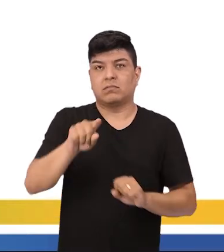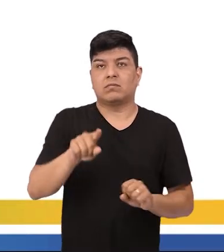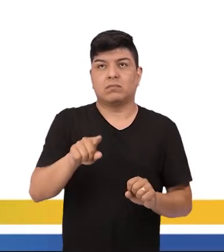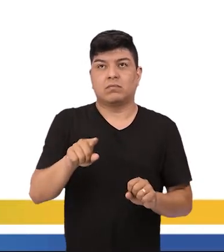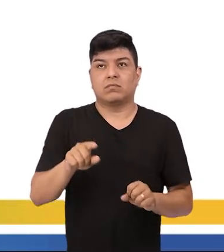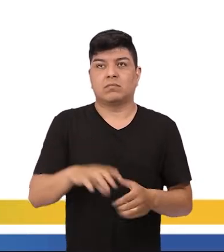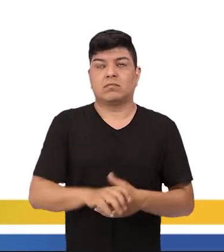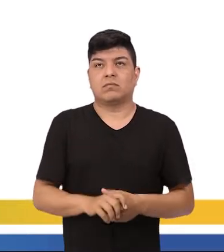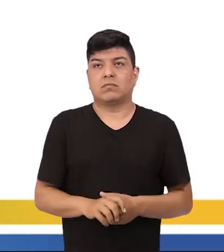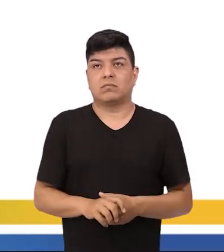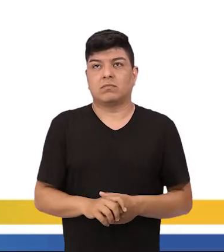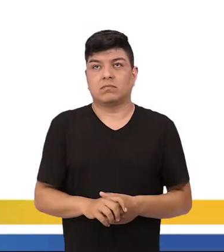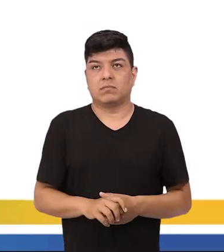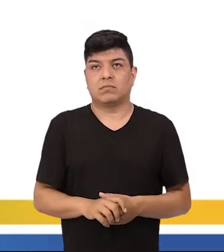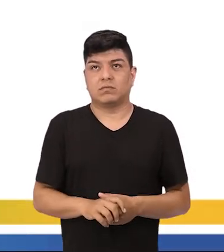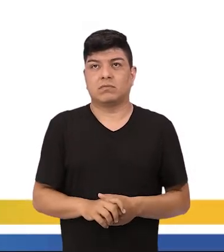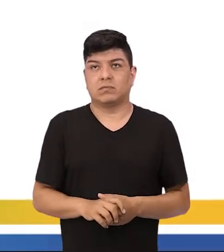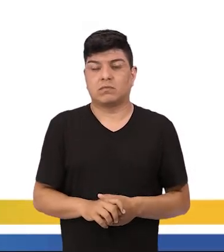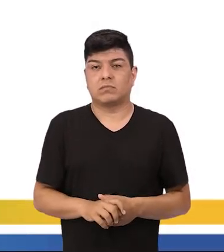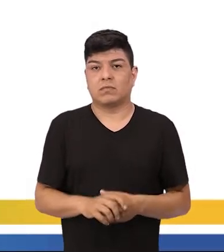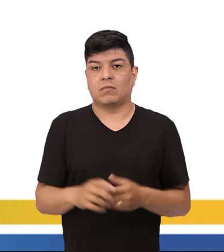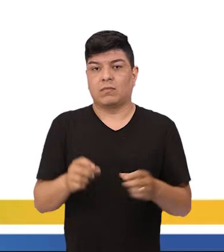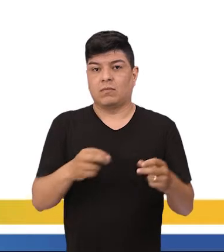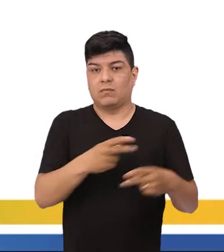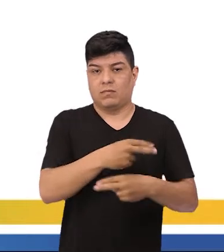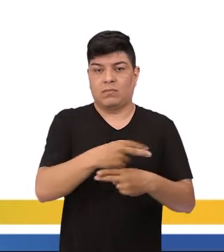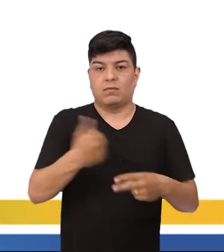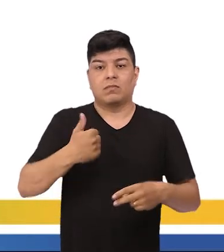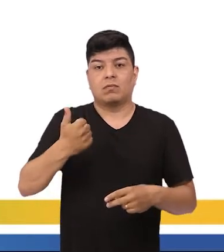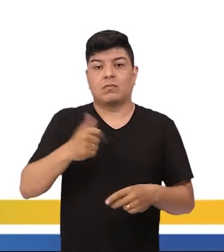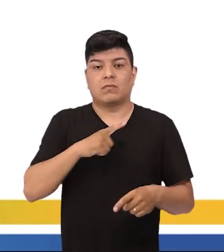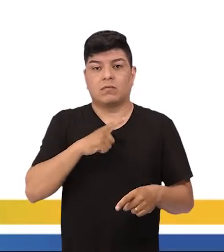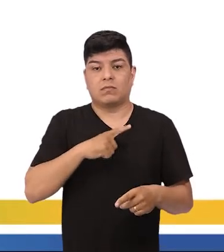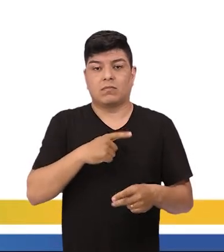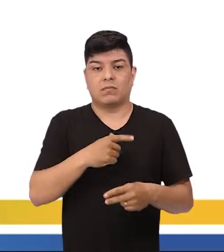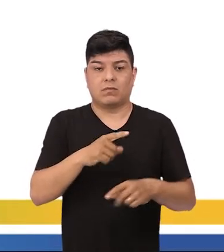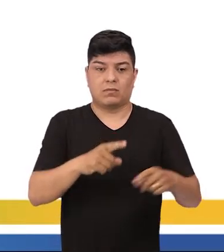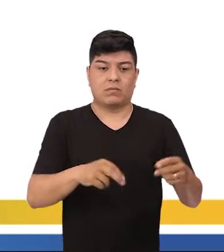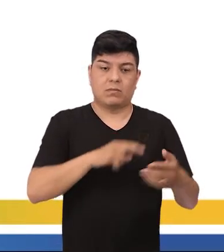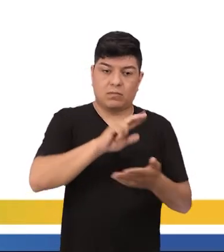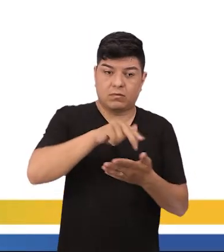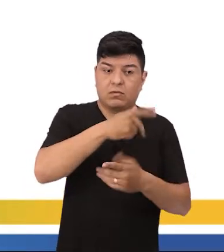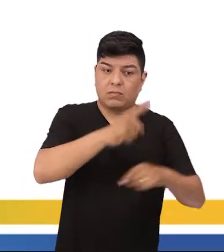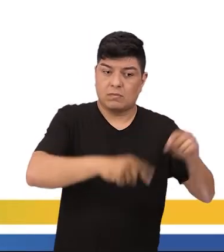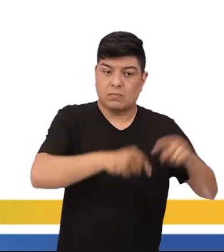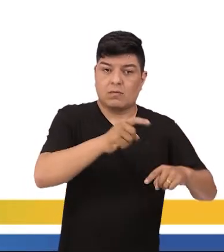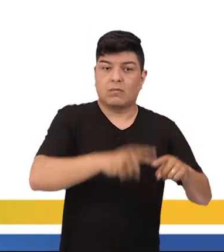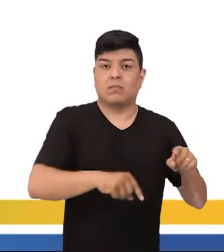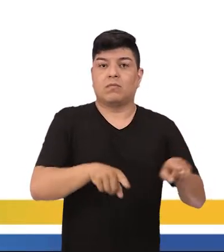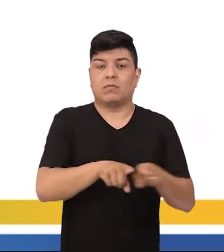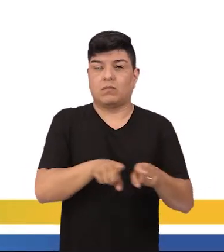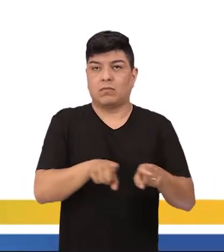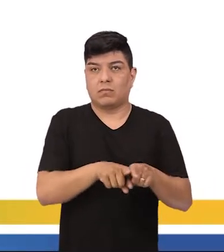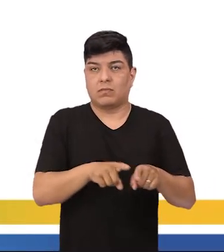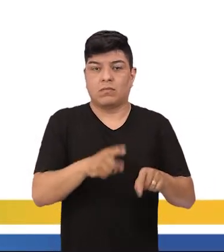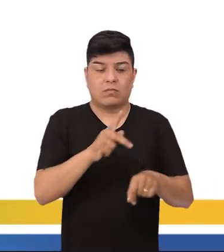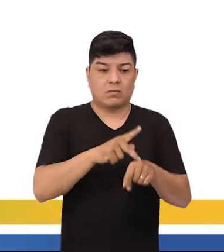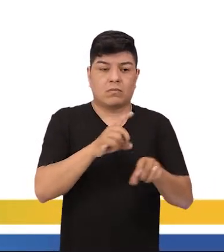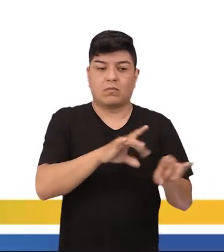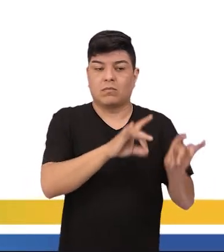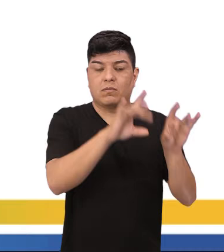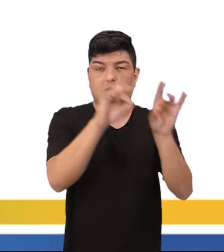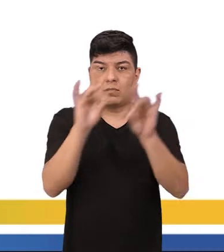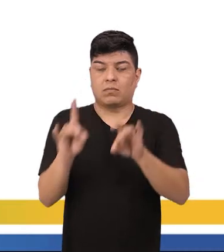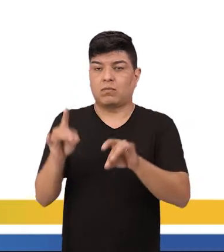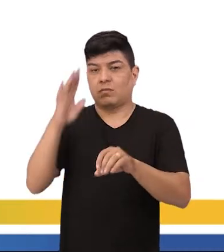A colônia, então, ela vai oferecer matérias-primas, produtos tropicais e metais preciosos para a metrópole,